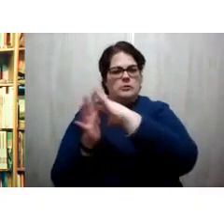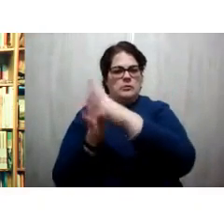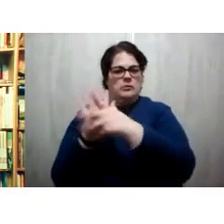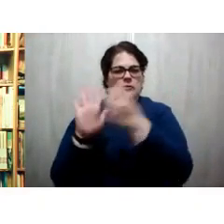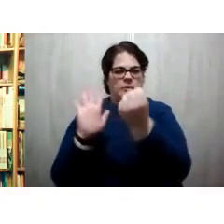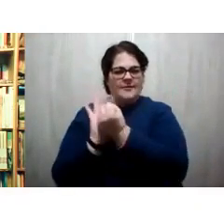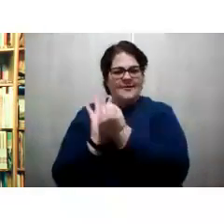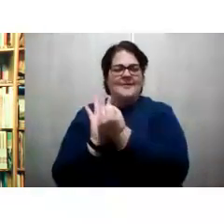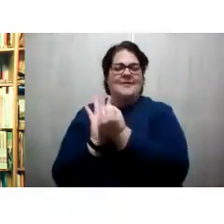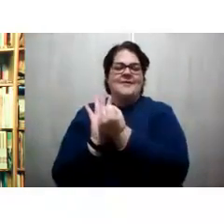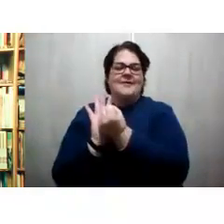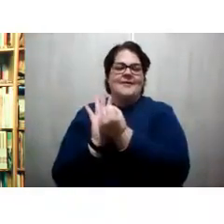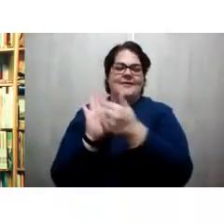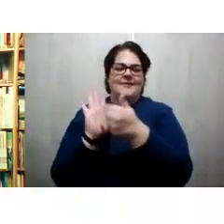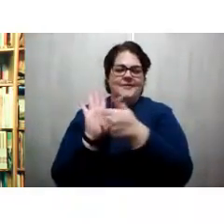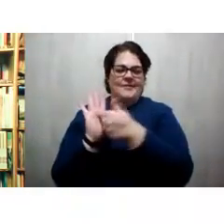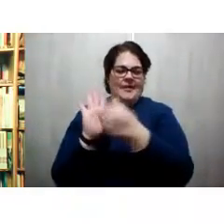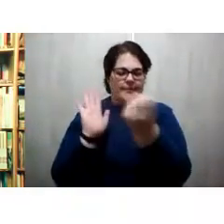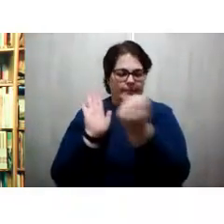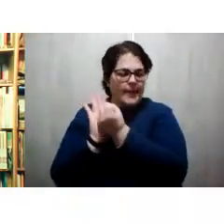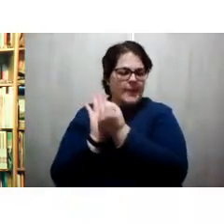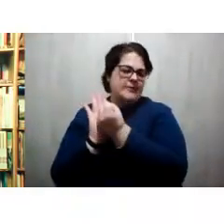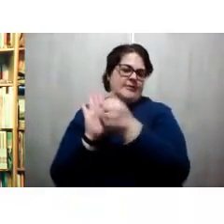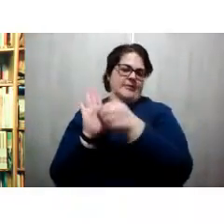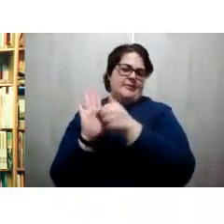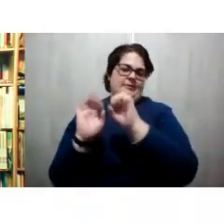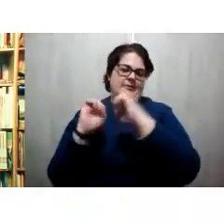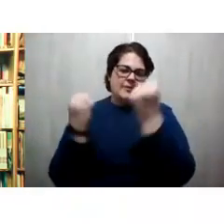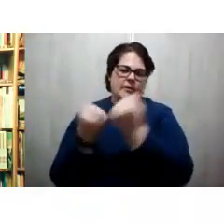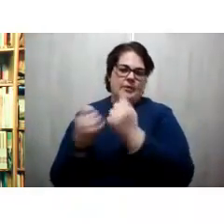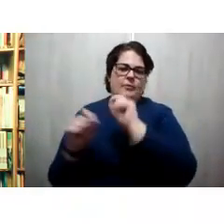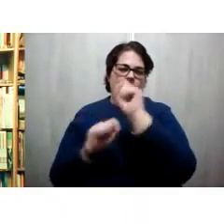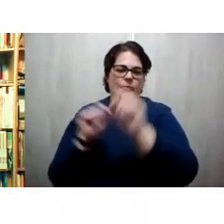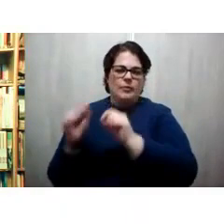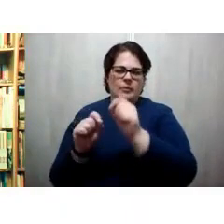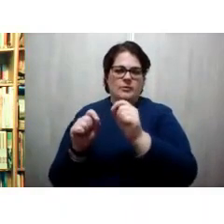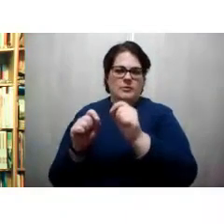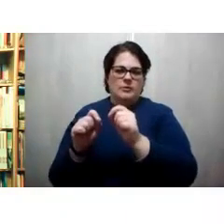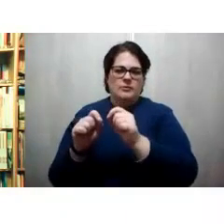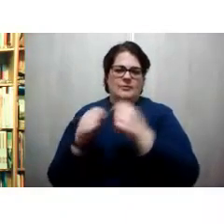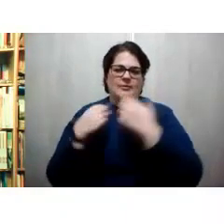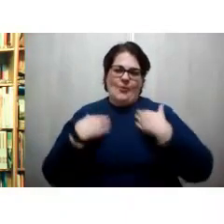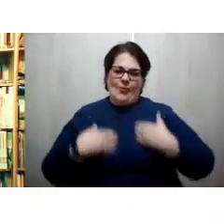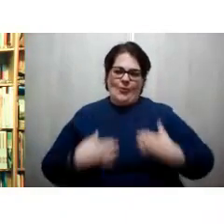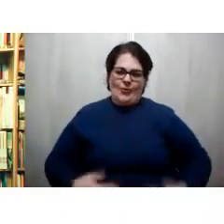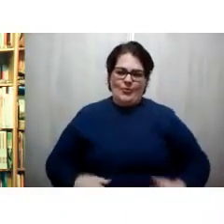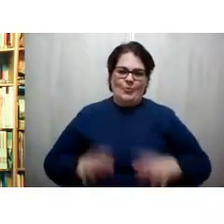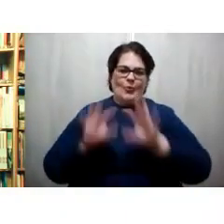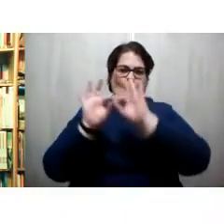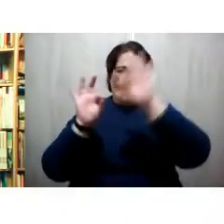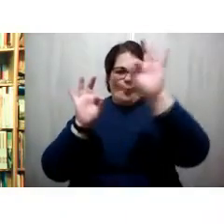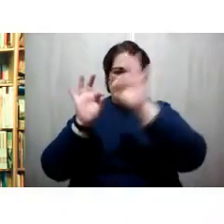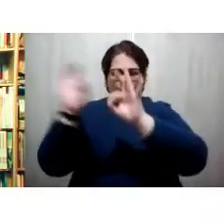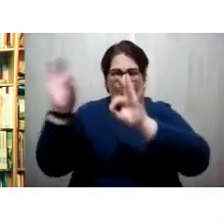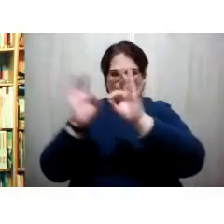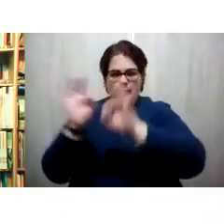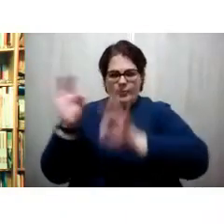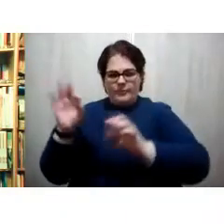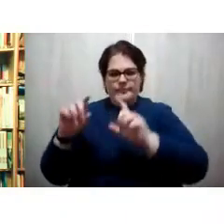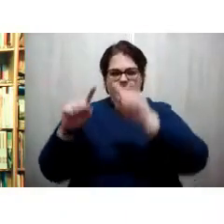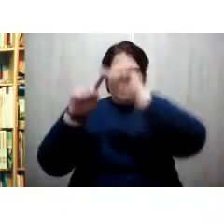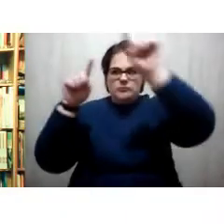direito tem a logomarca do seminário, que é composta por um desenho estilizado de uma pessoa